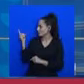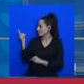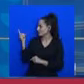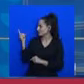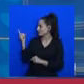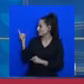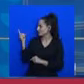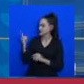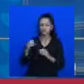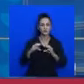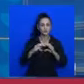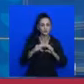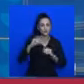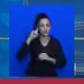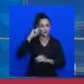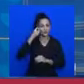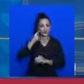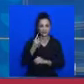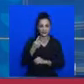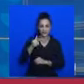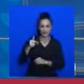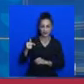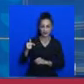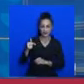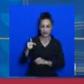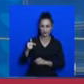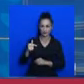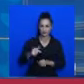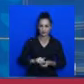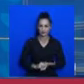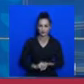sorteada, bola preta número 17.